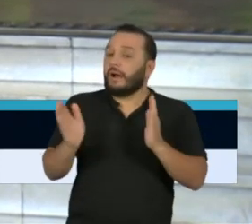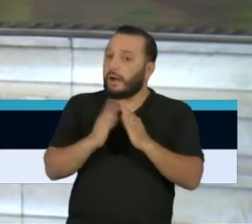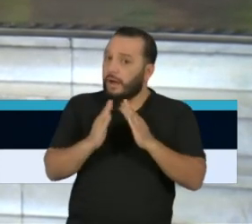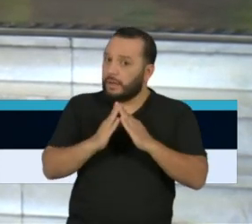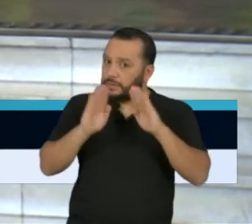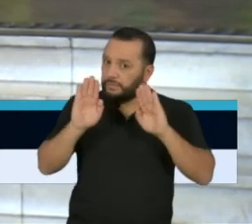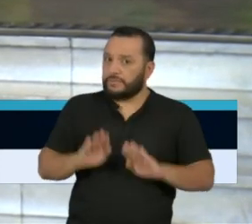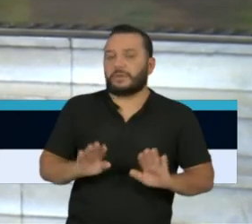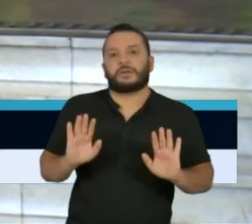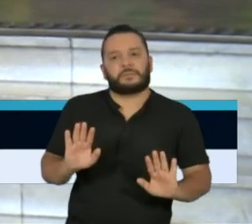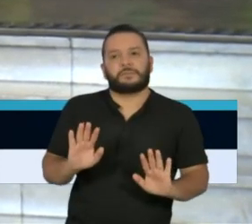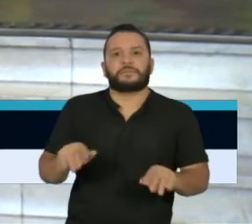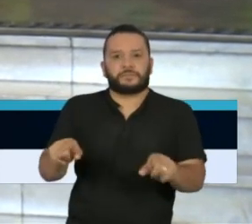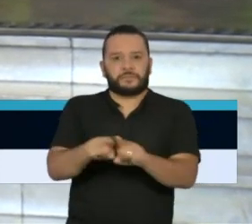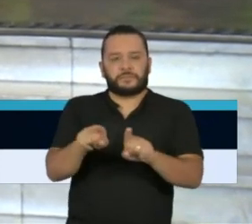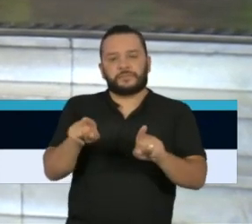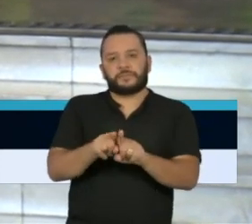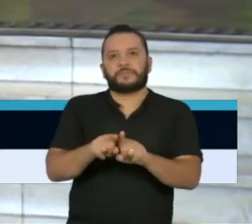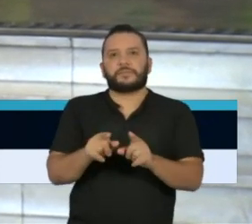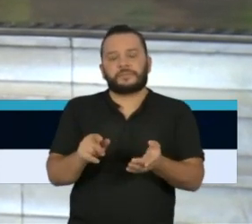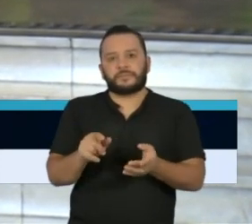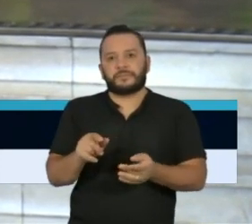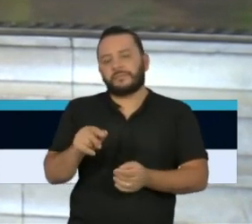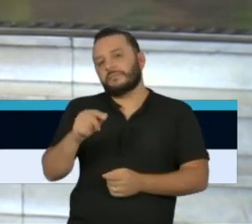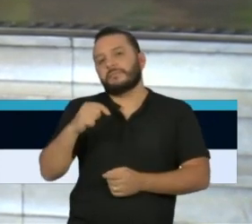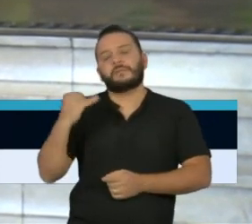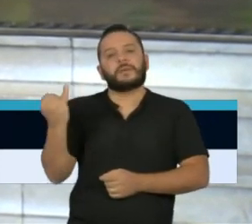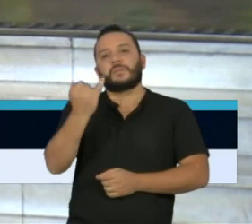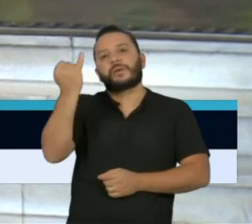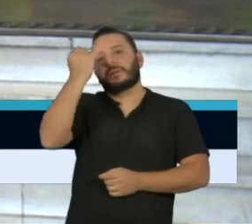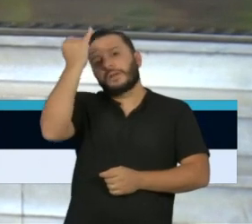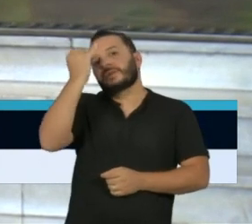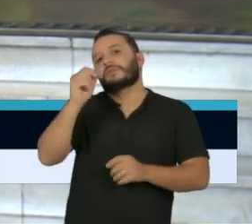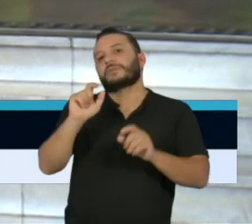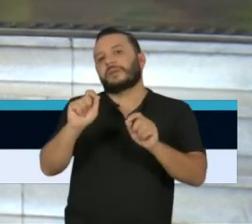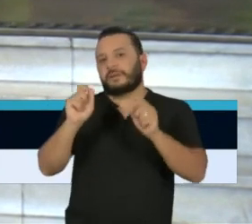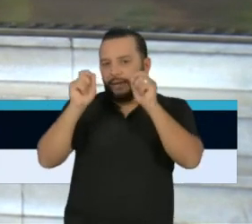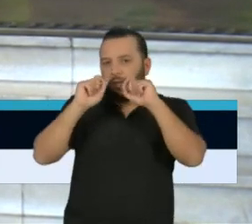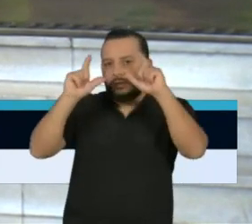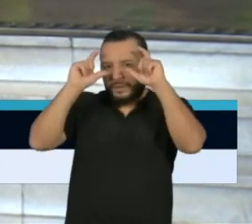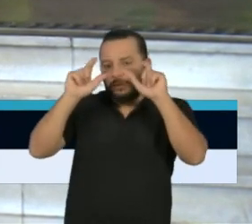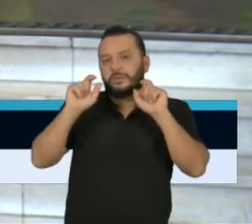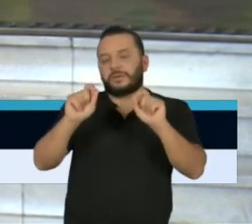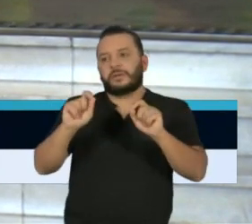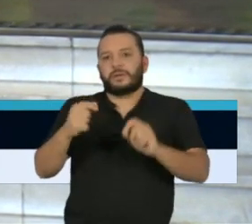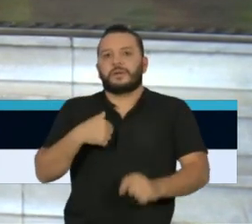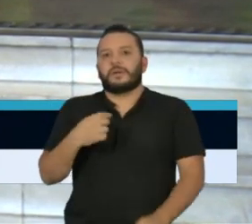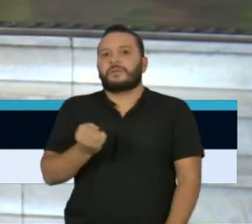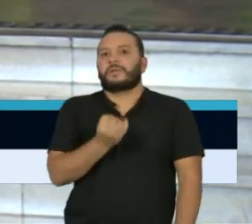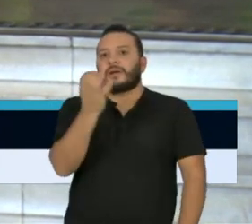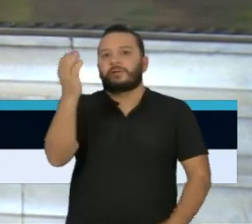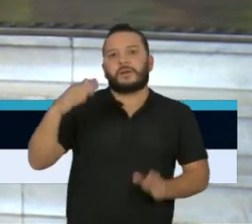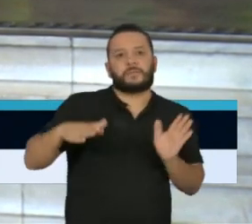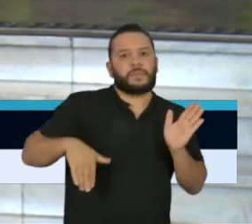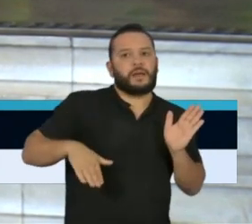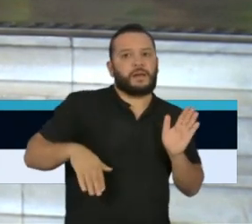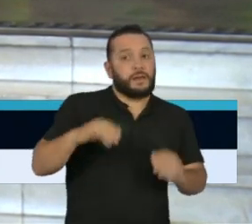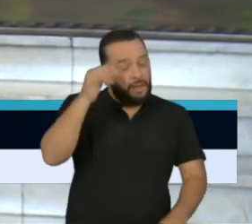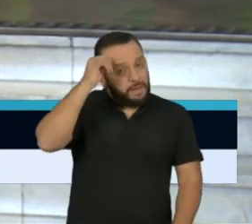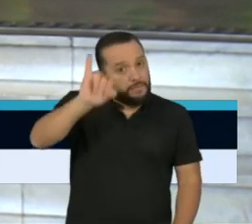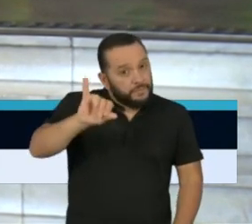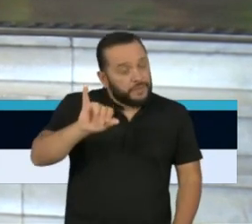uma observação de grande importância: evite viajar para o litoral de São Paulo.